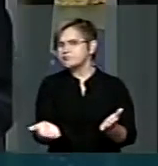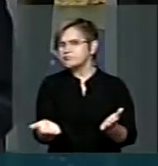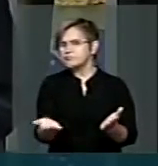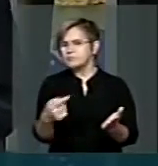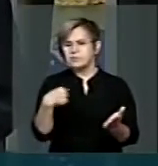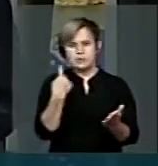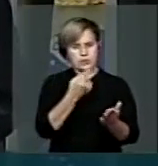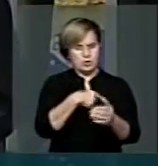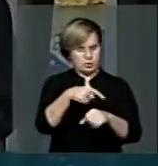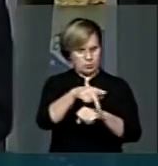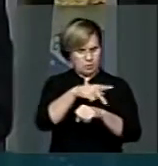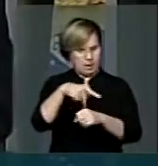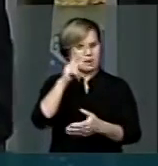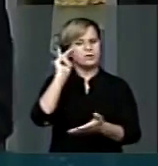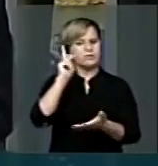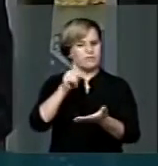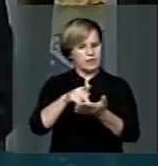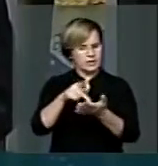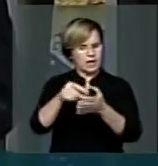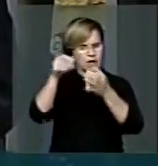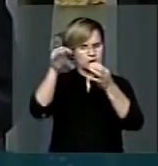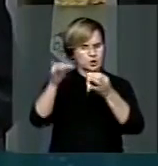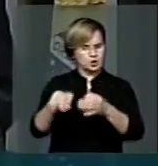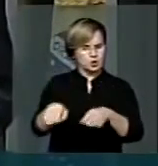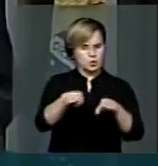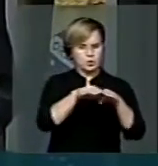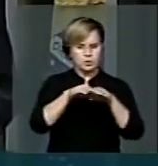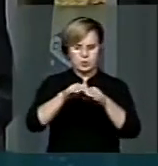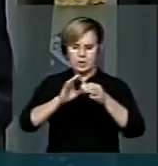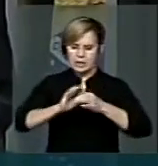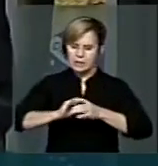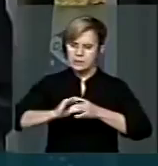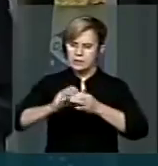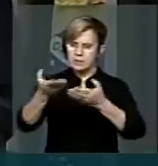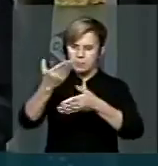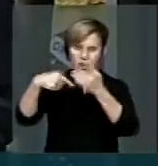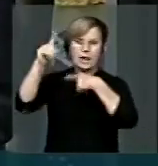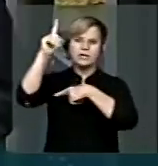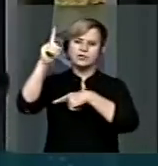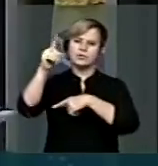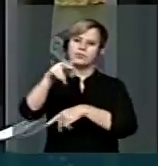país verdadeiramente justo, democrático e desenvolvido. Muito obrigado.